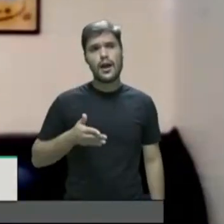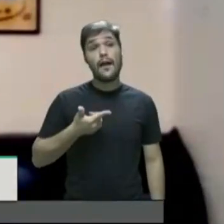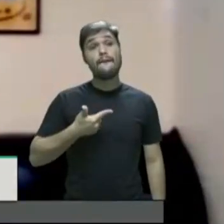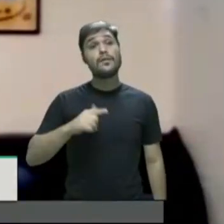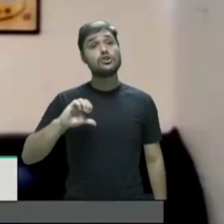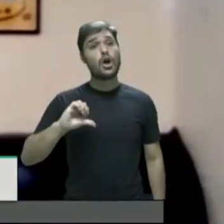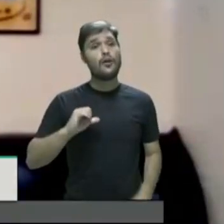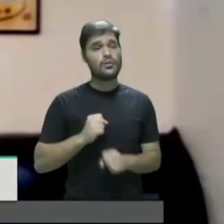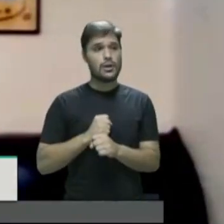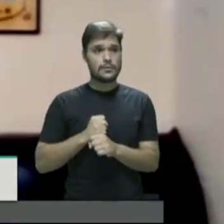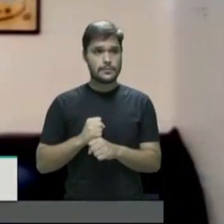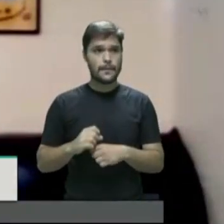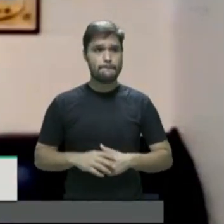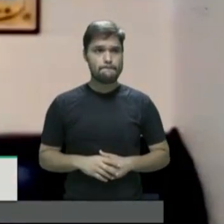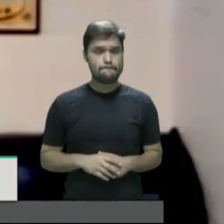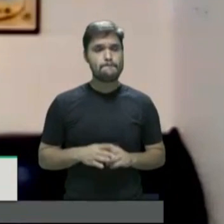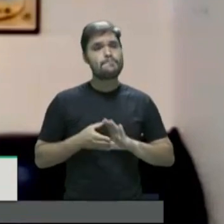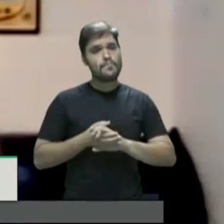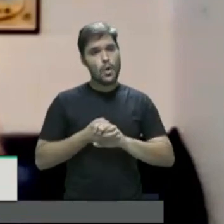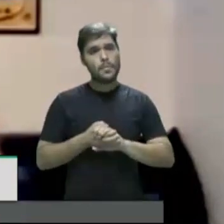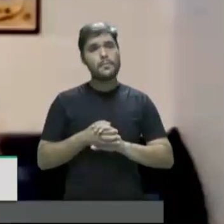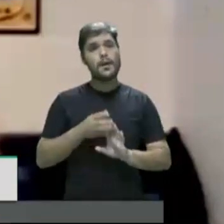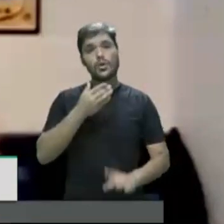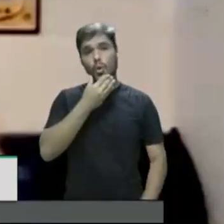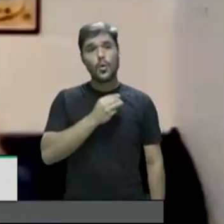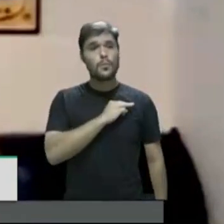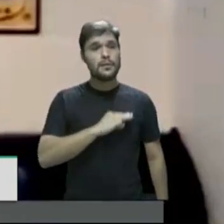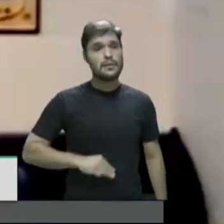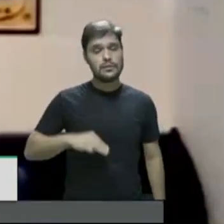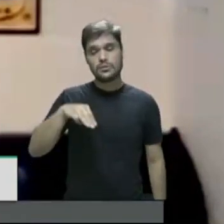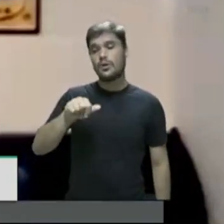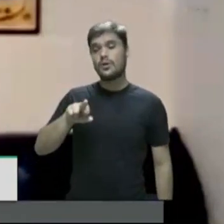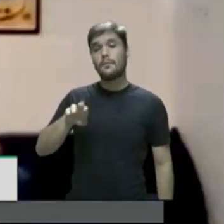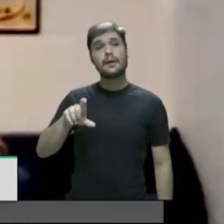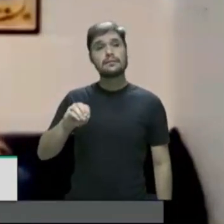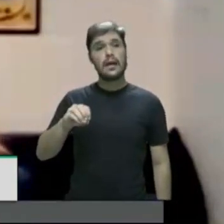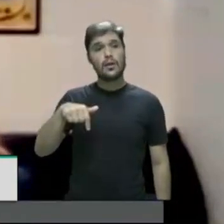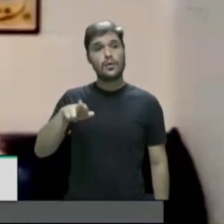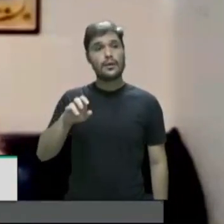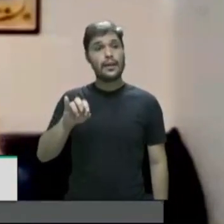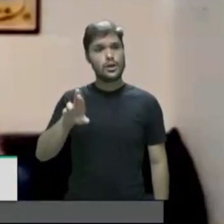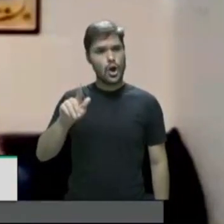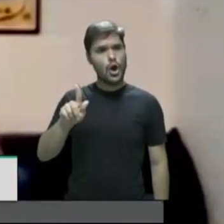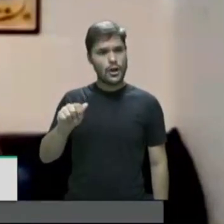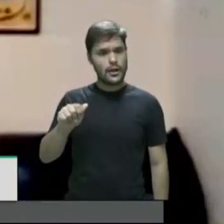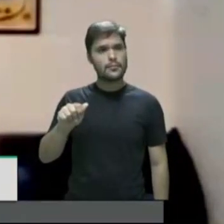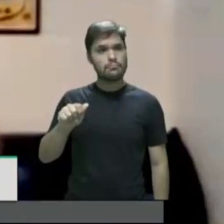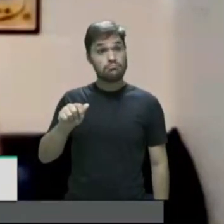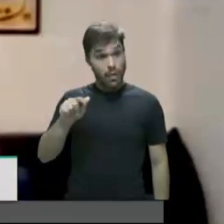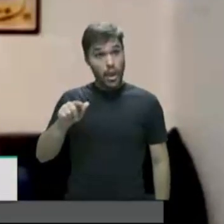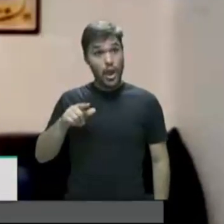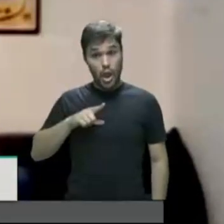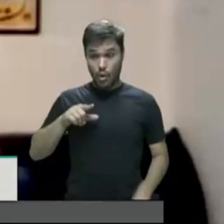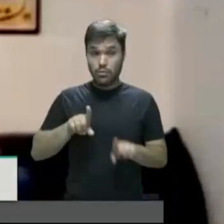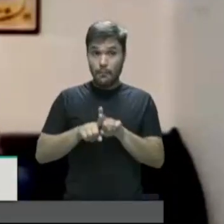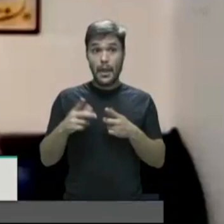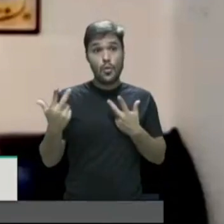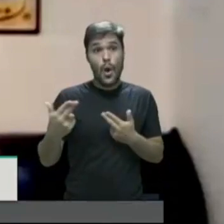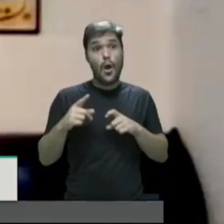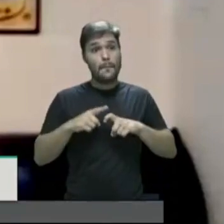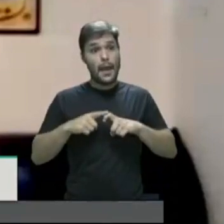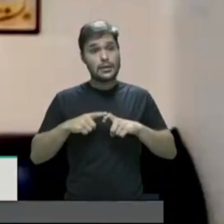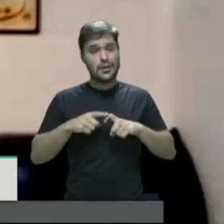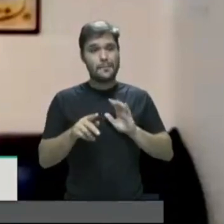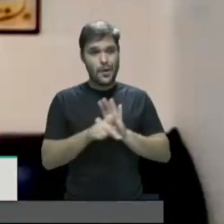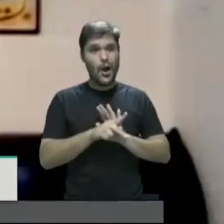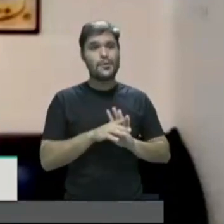29 anos. Cumprimento o senhor ministro Marcelo Queiroga. Aliás, ministro, eu sou da sua especialidade, eu também sou